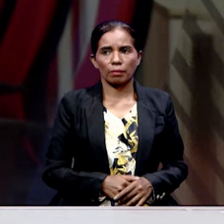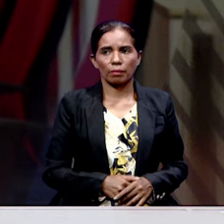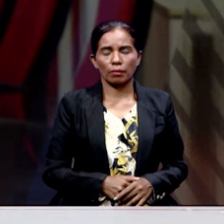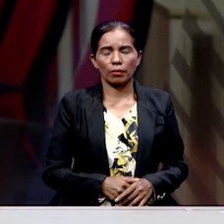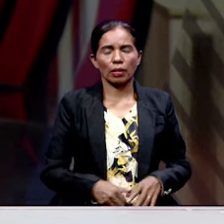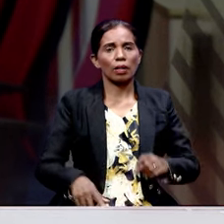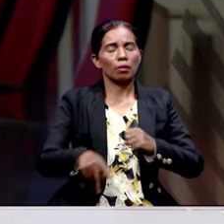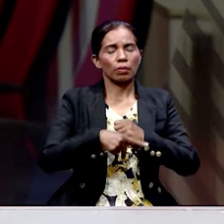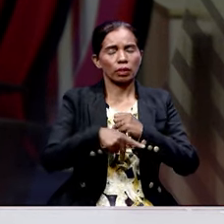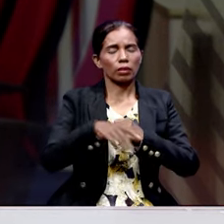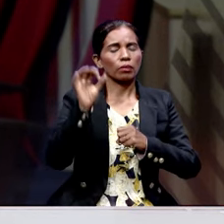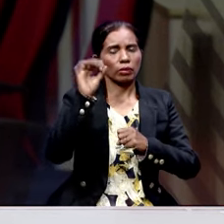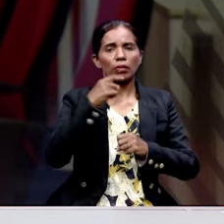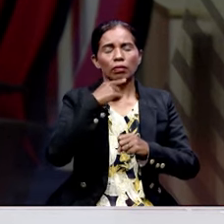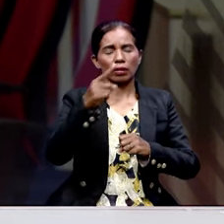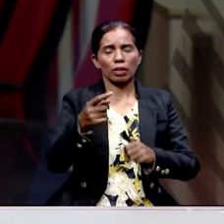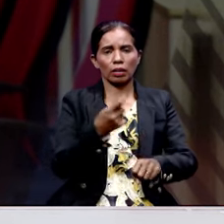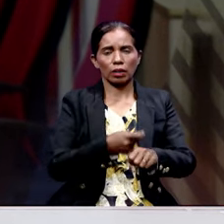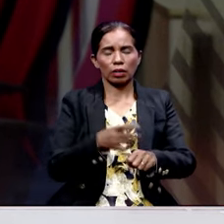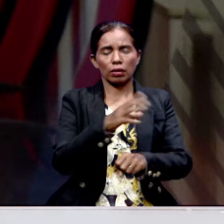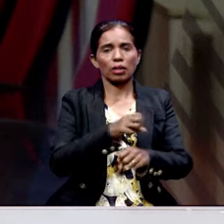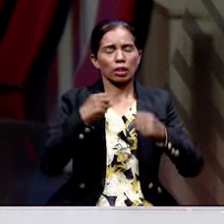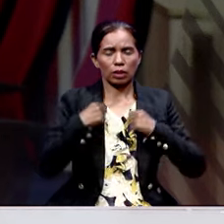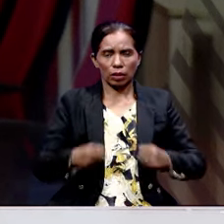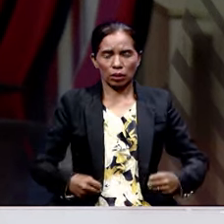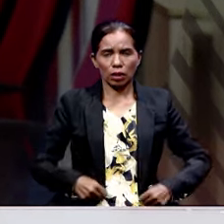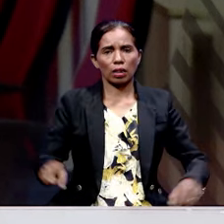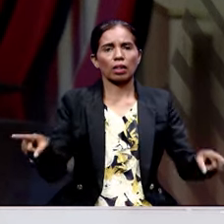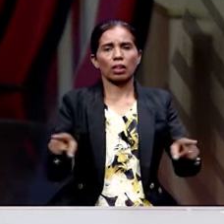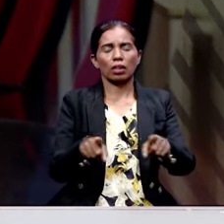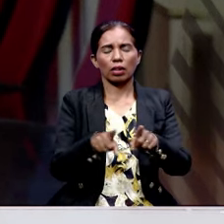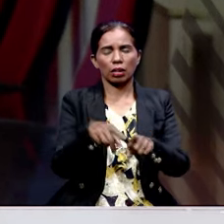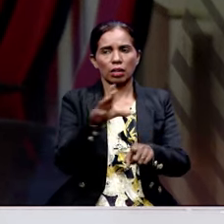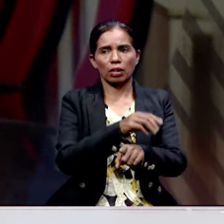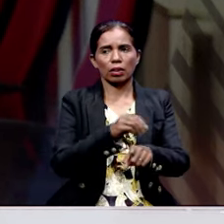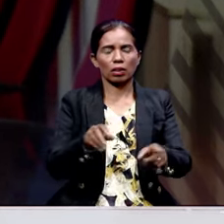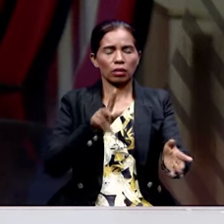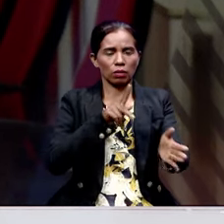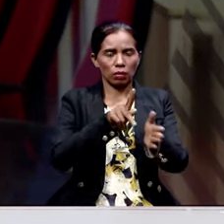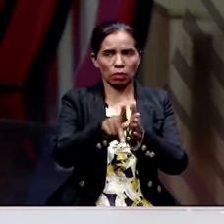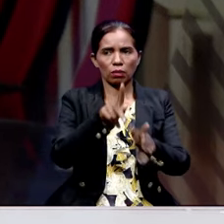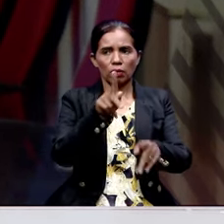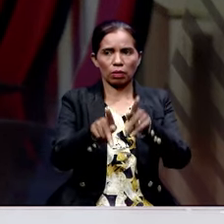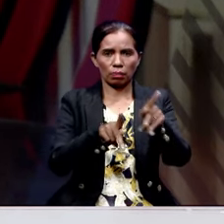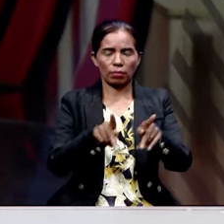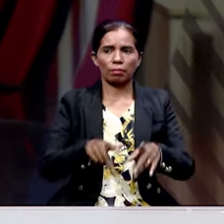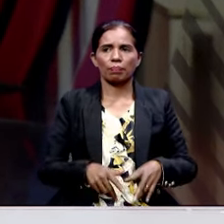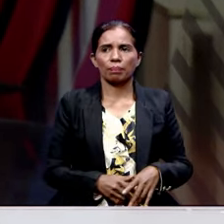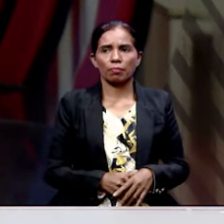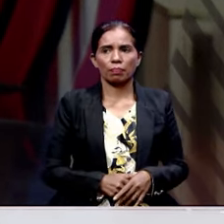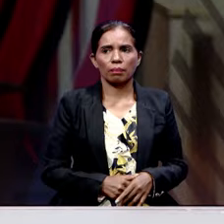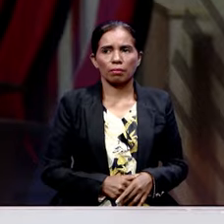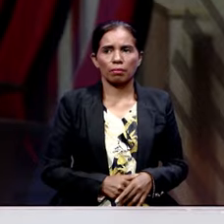Bangkada Fratelling considera situação e a setor saúde hanesan atu o povo.